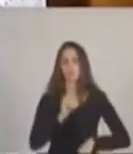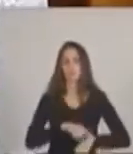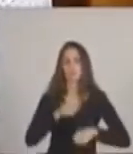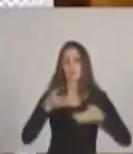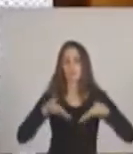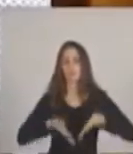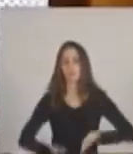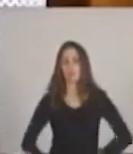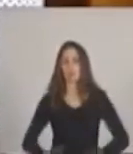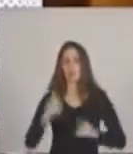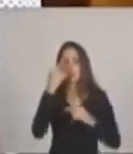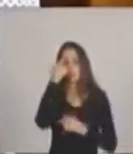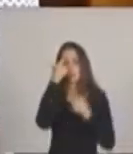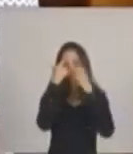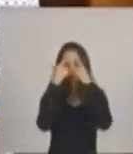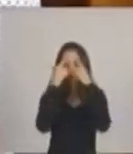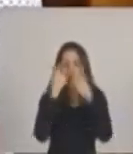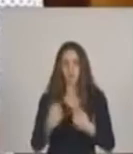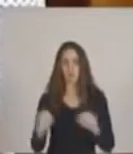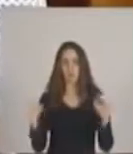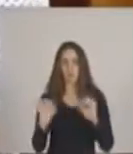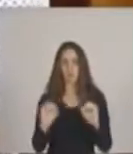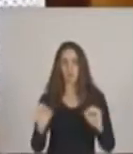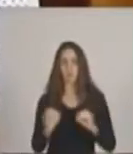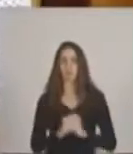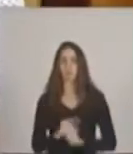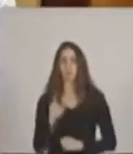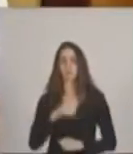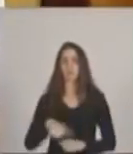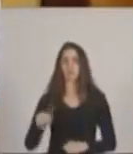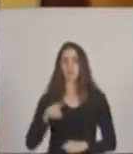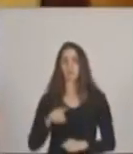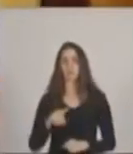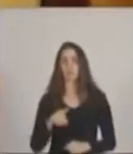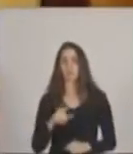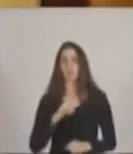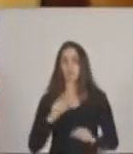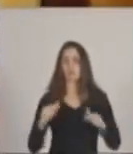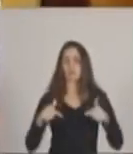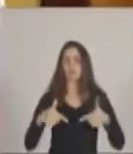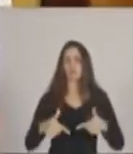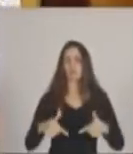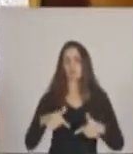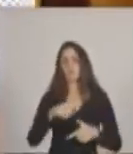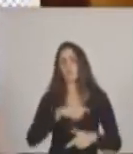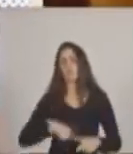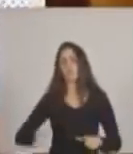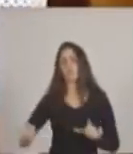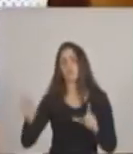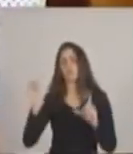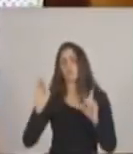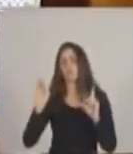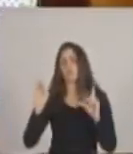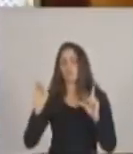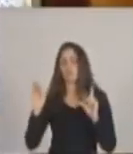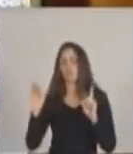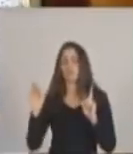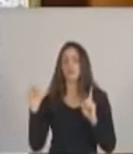sem violência, e nós temos tido, quando estive à frente da Procuradoria da Mulher,